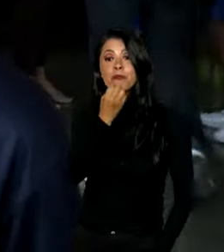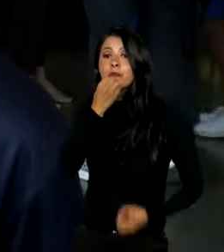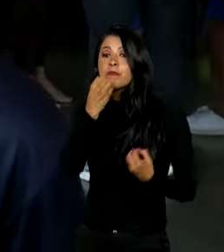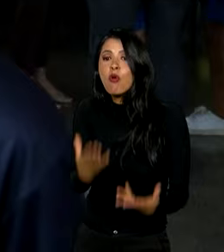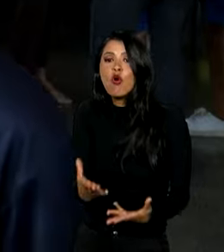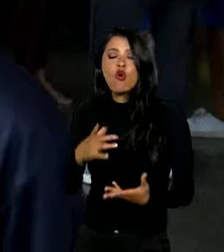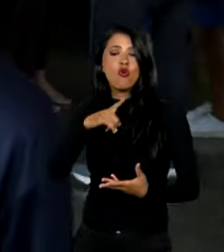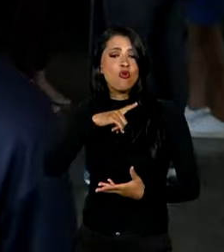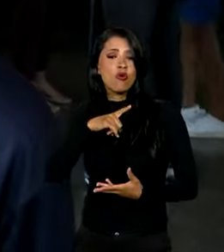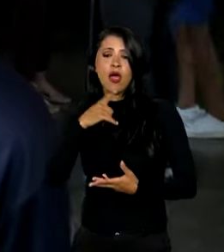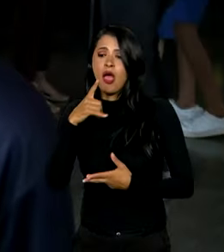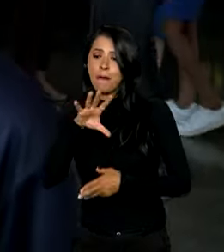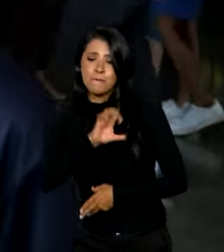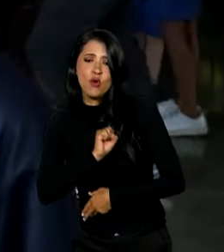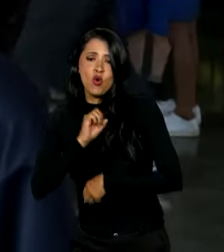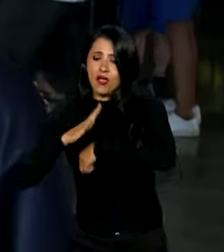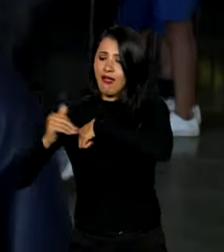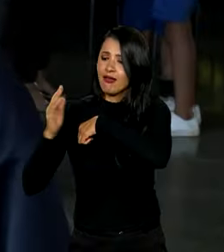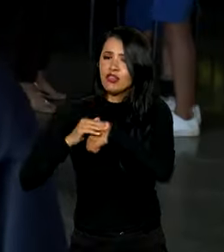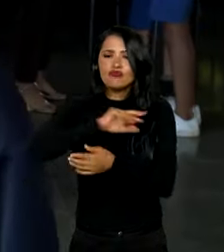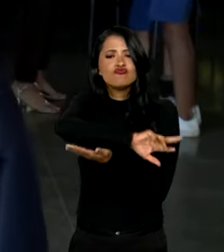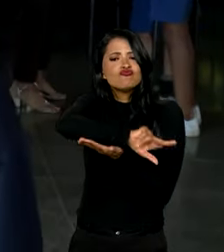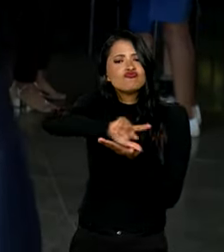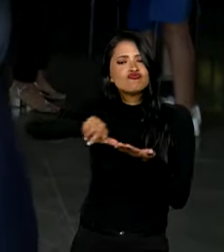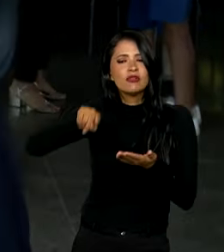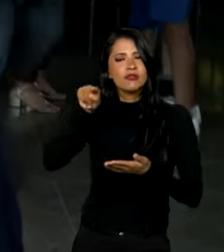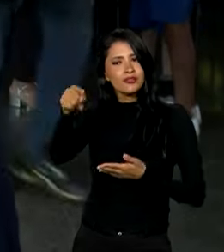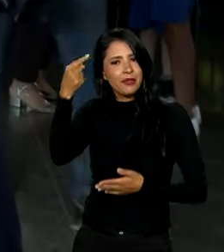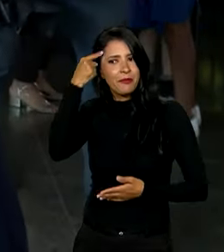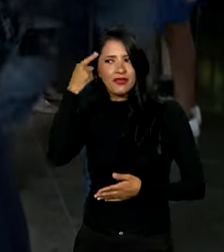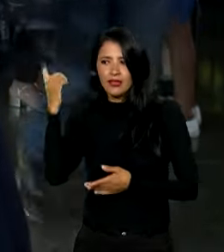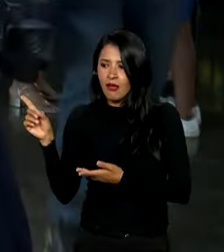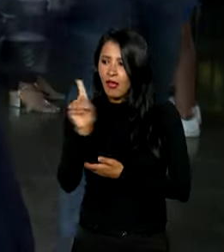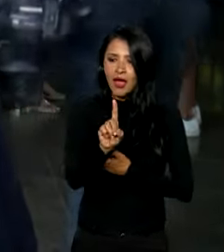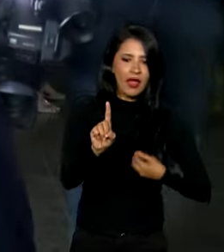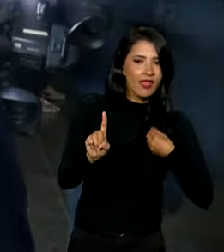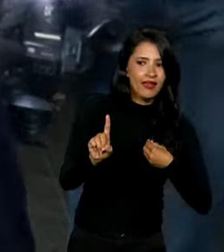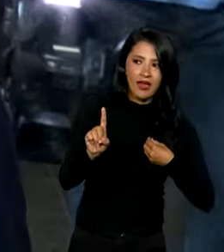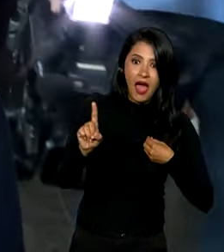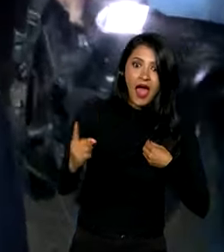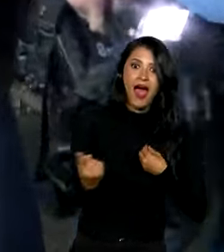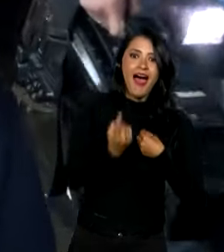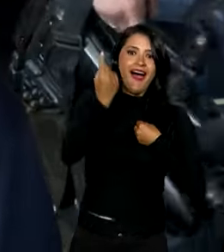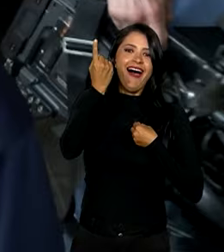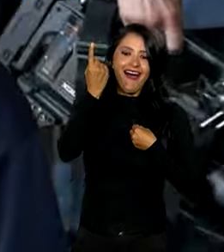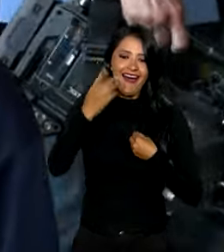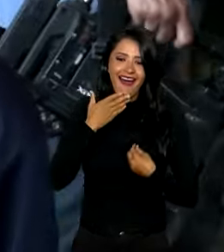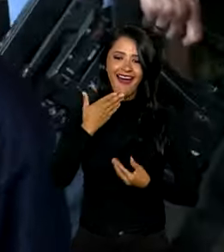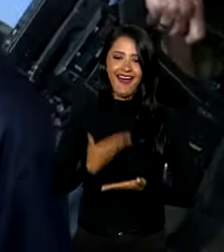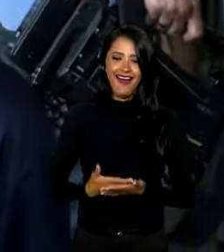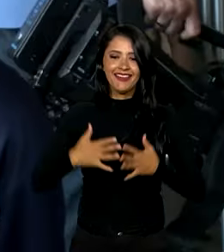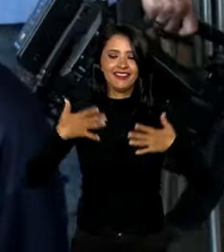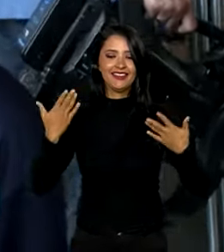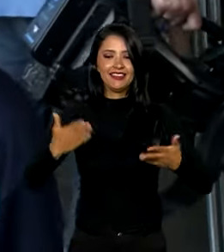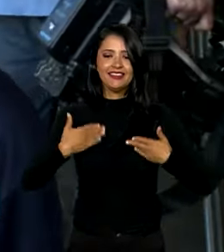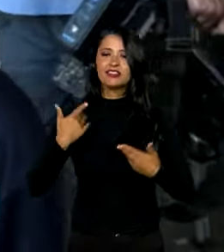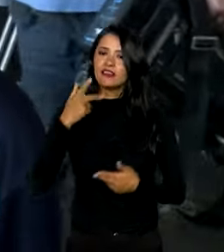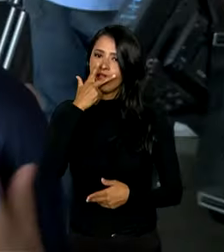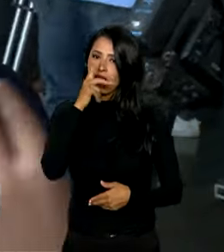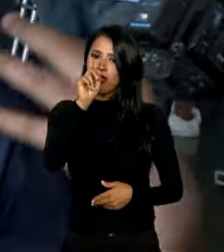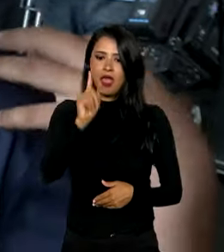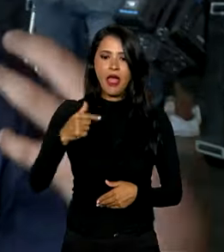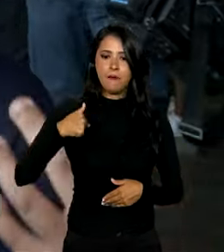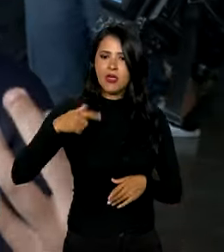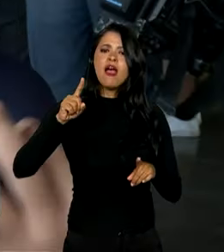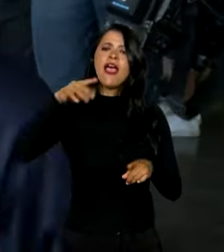de carinho, um bocado de coisa. E aí quando você pensa que ele vai aparecer, ele vai aparecer. Ele vai aparecer. E eu não acho que é minha